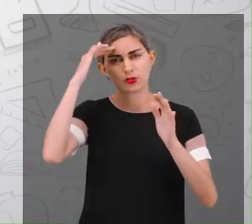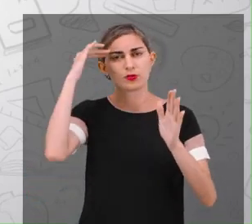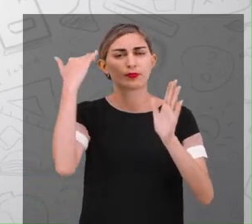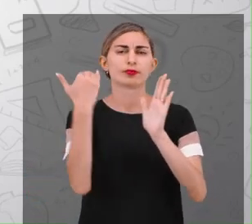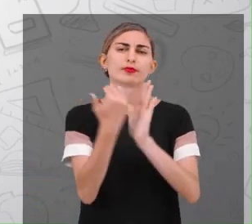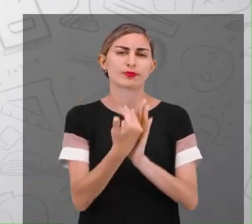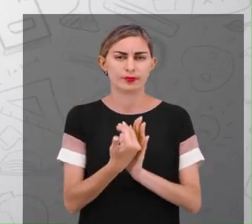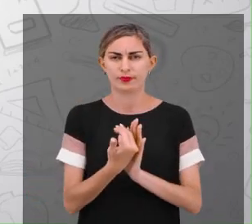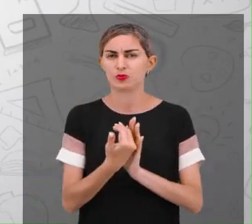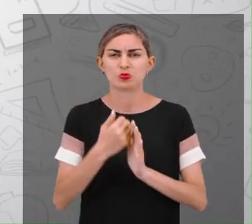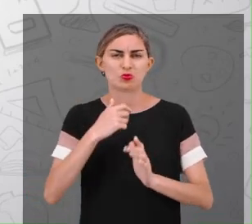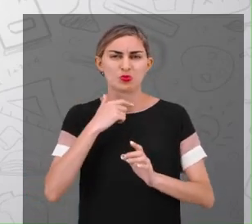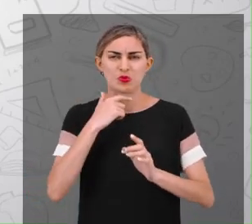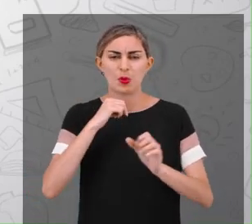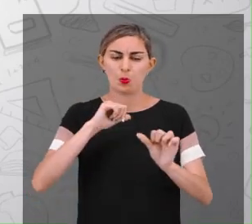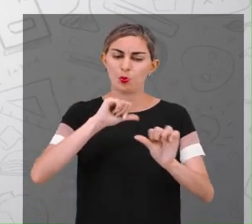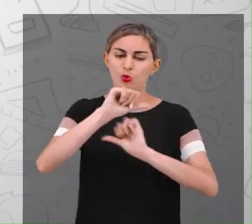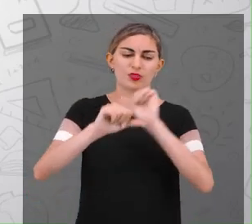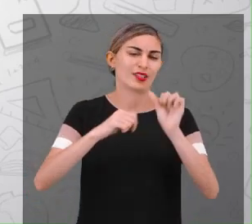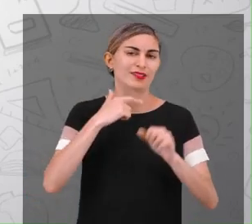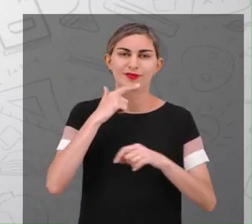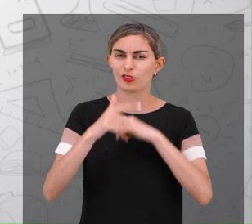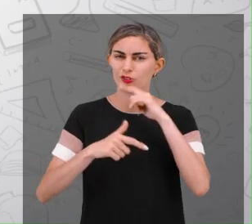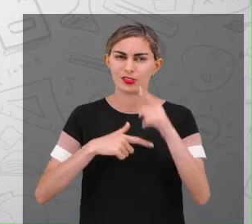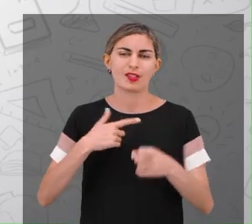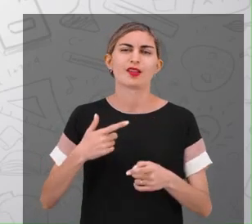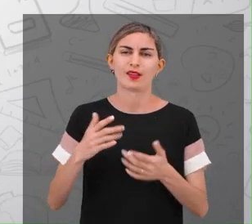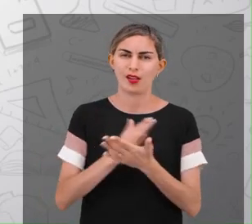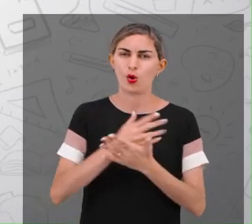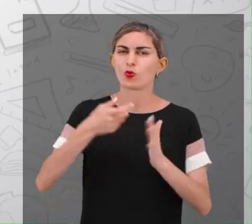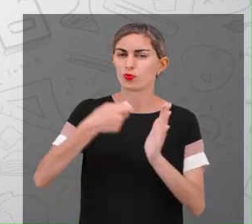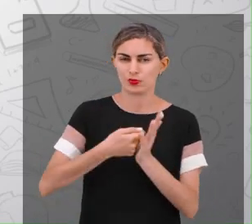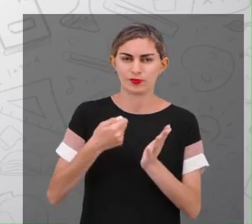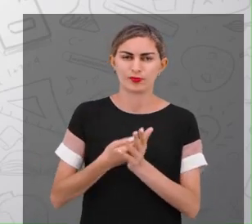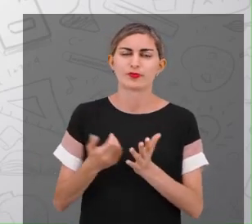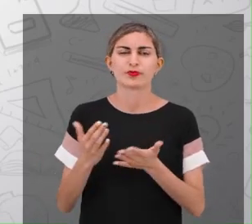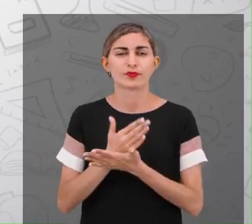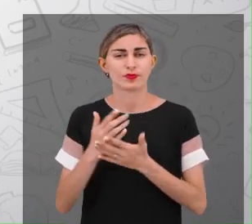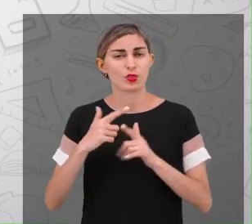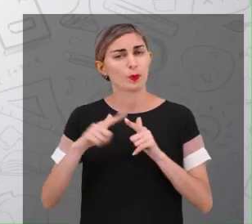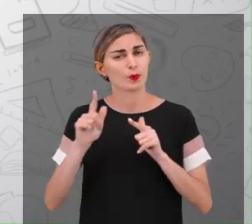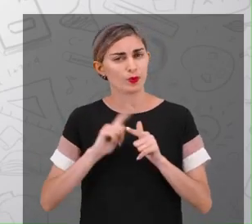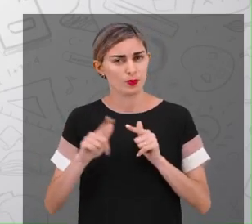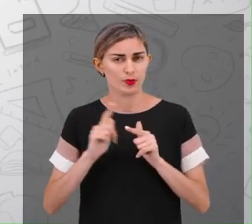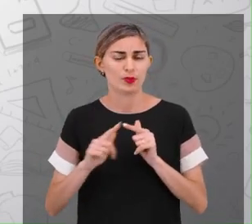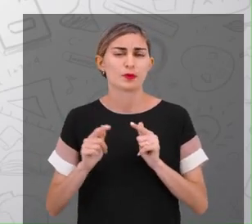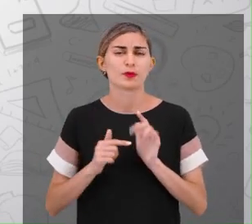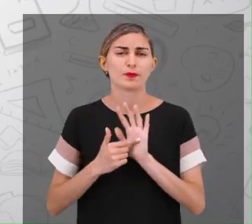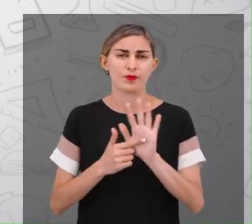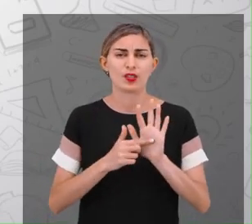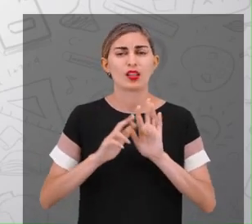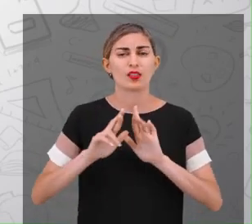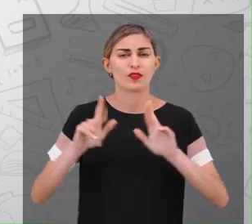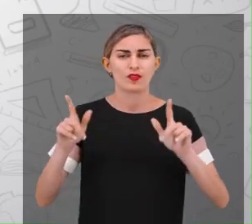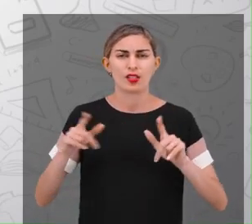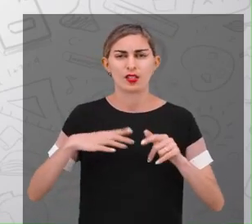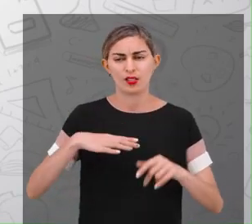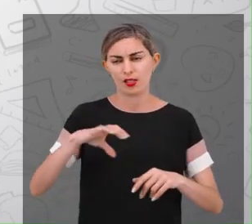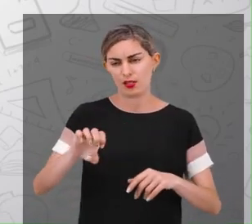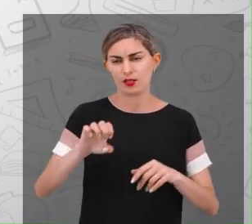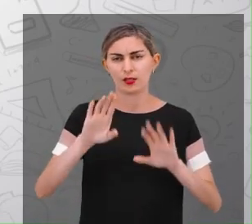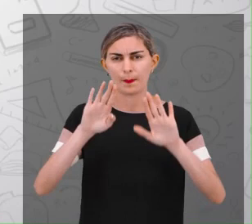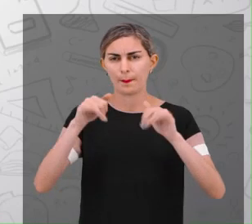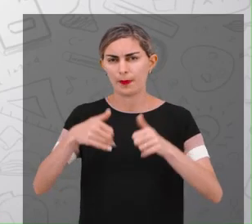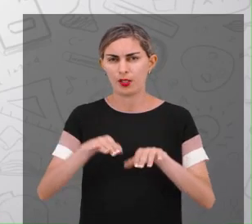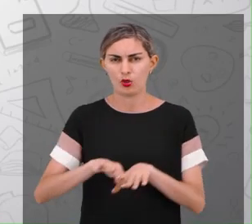são inquebráveis e até mesmo inflexíveis nesses casos. O problema desta abordagem é o oposto apresentado na ética pelo